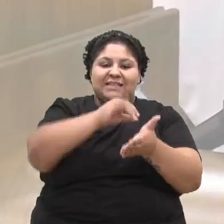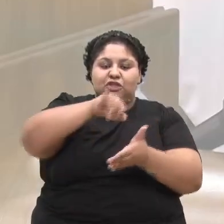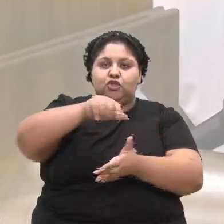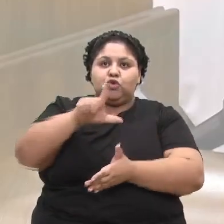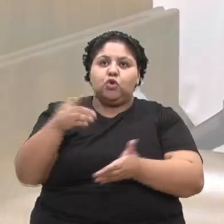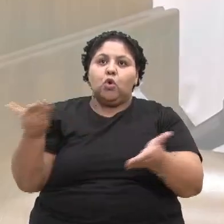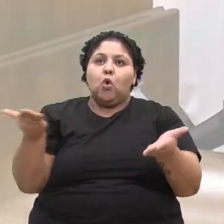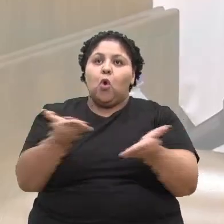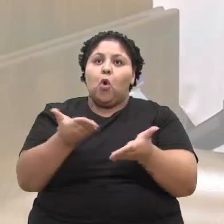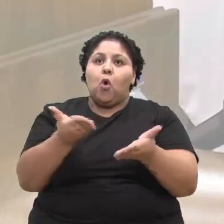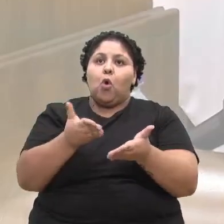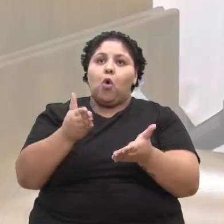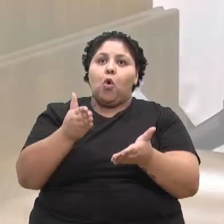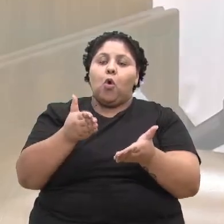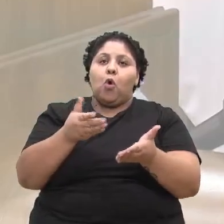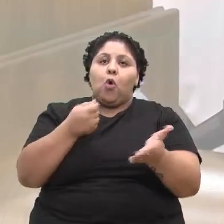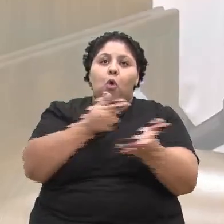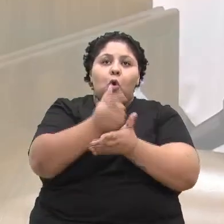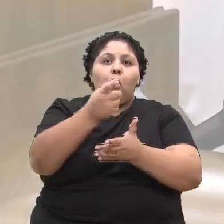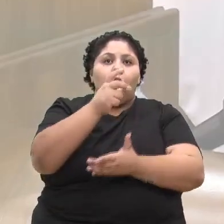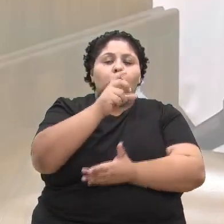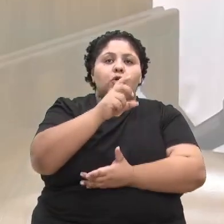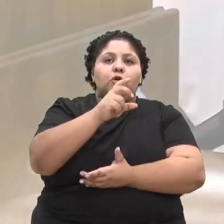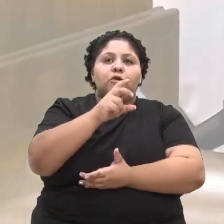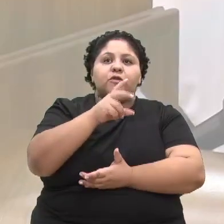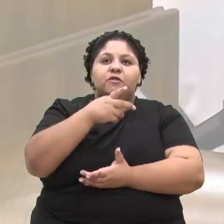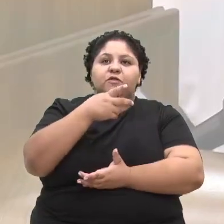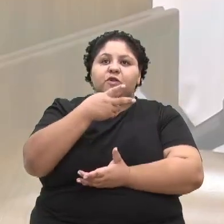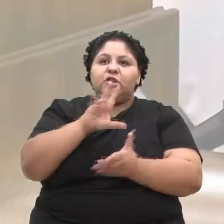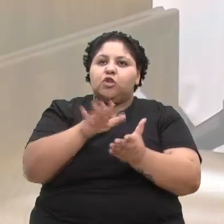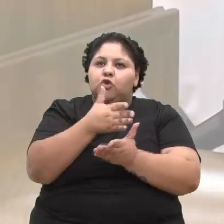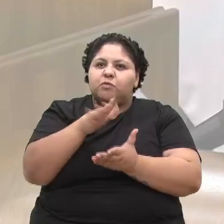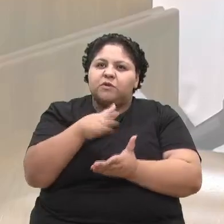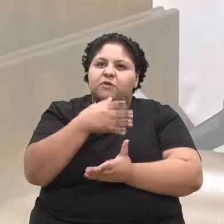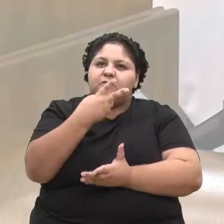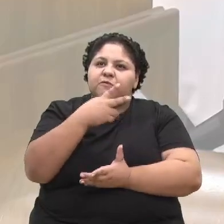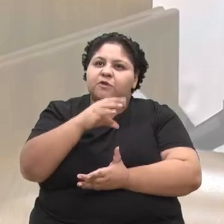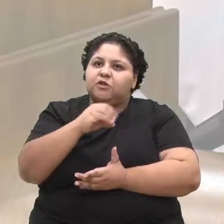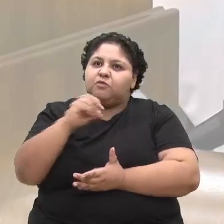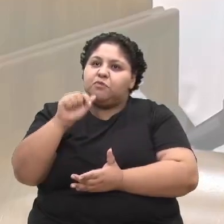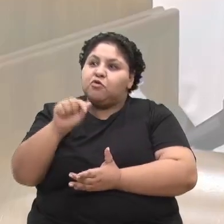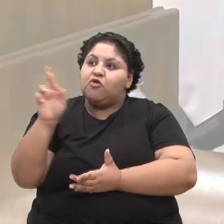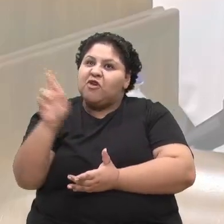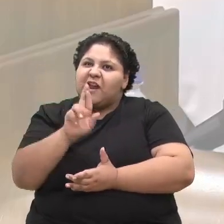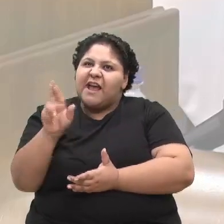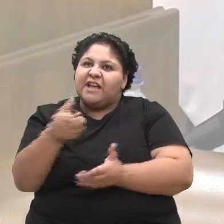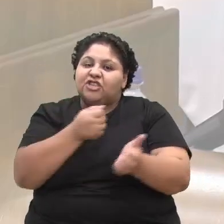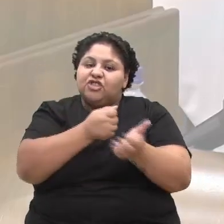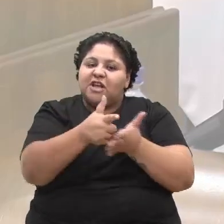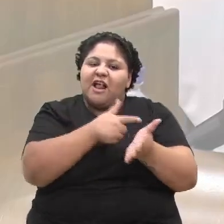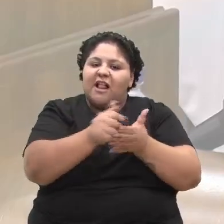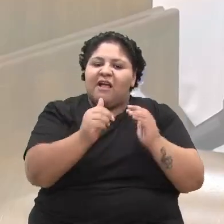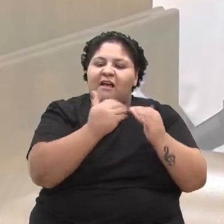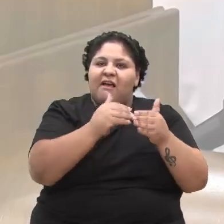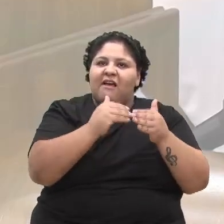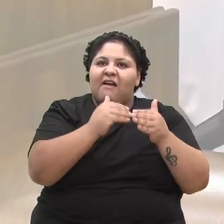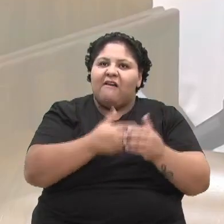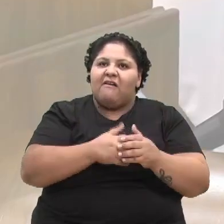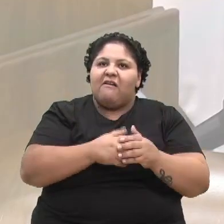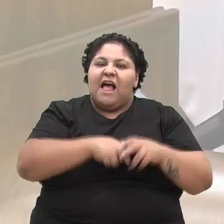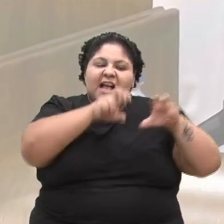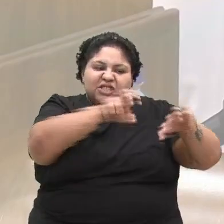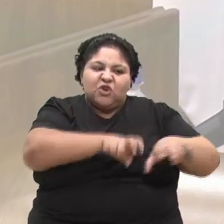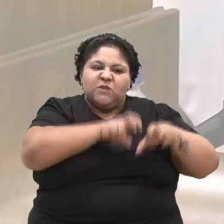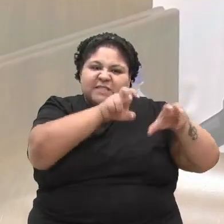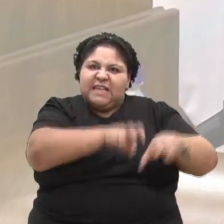nós pagamos em torno de R$20 mil por dia de aluguel de caminhões. Isso precisa também ser sanado. As roçadas precisam ser melhoradas